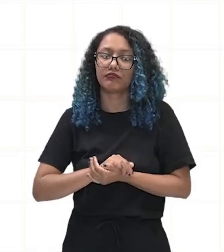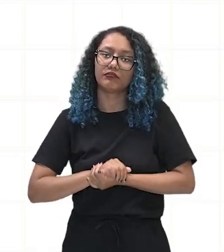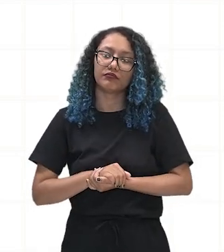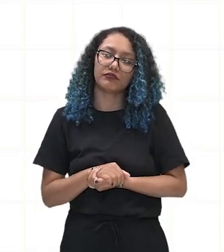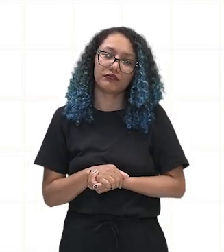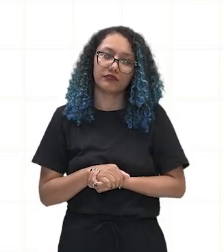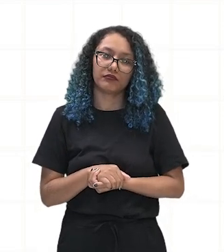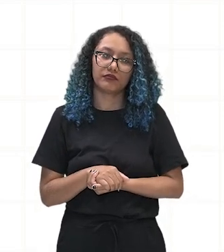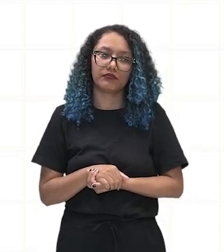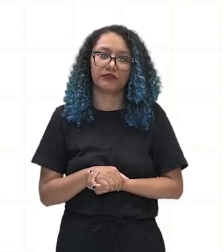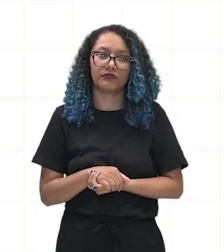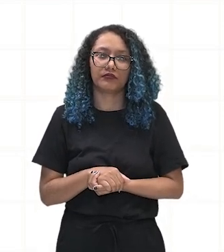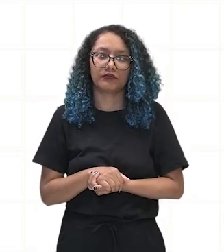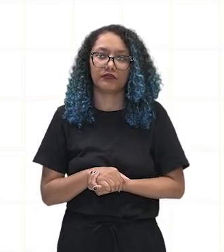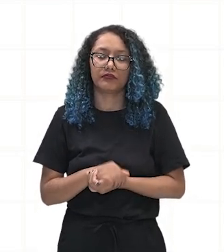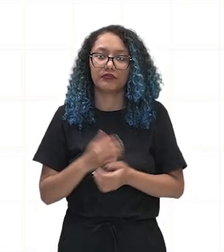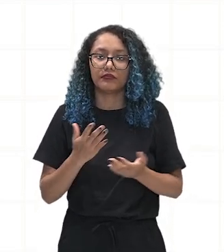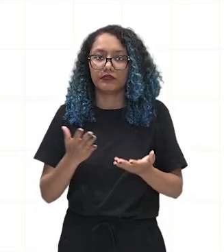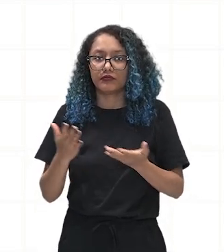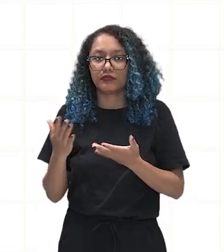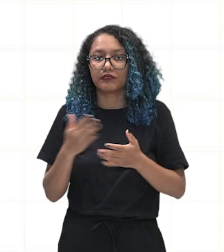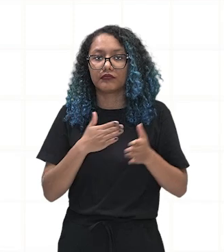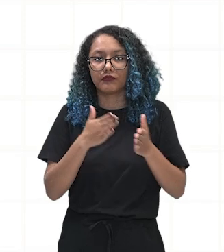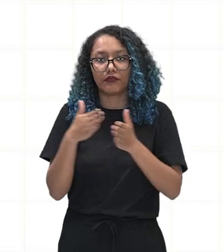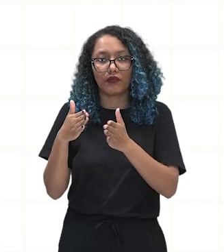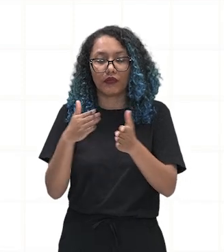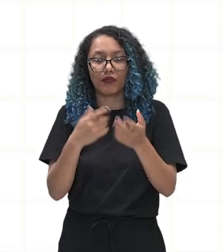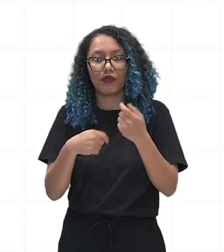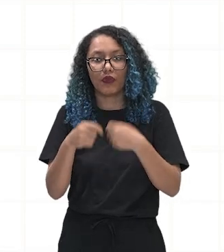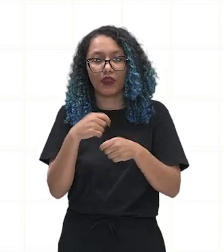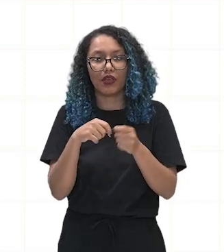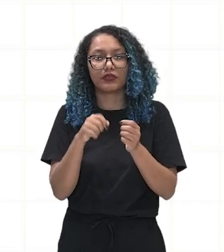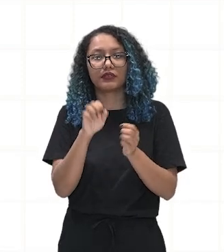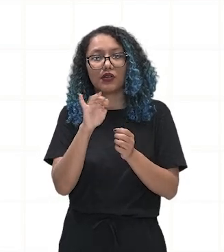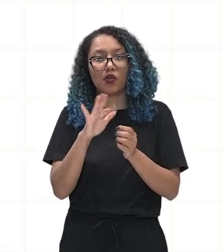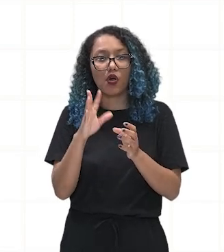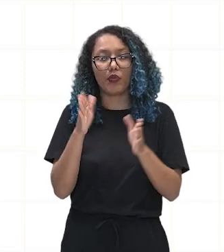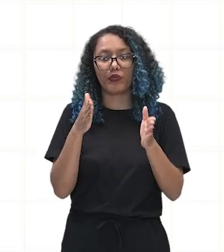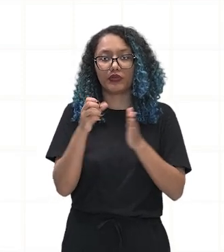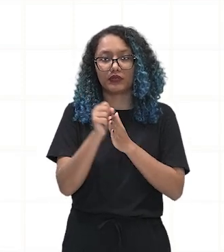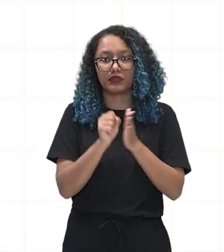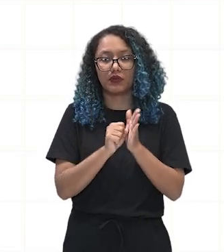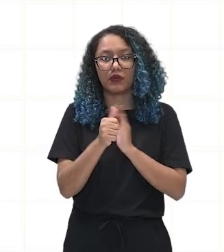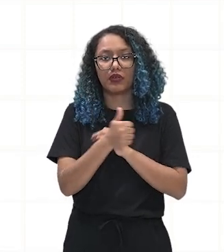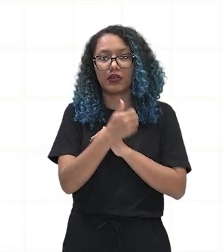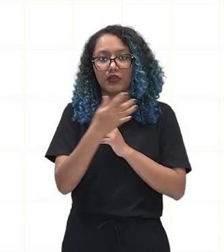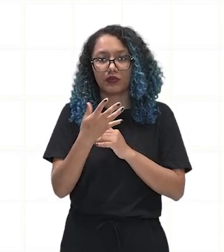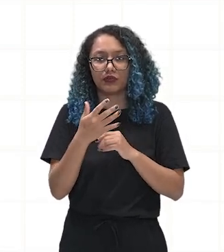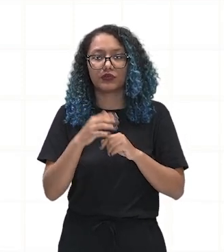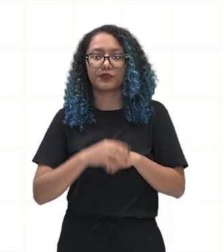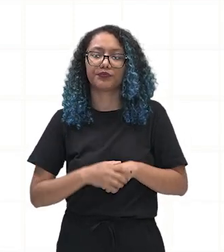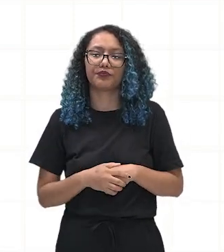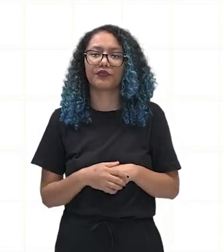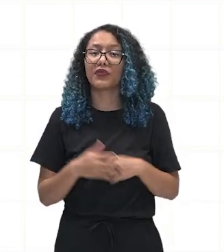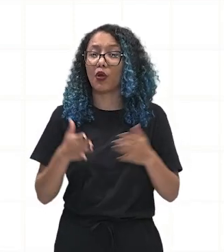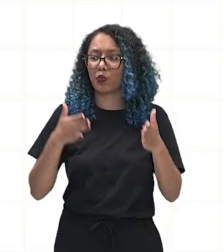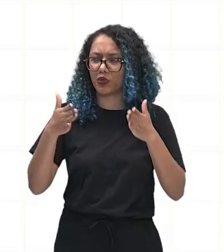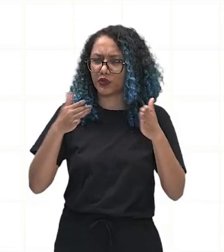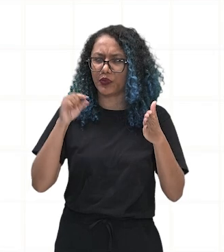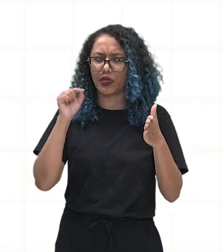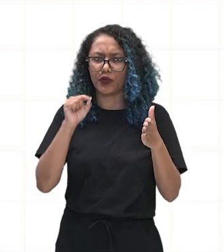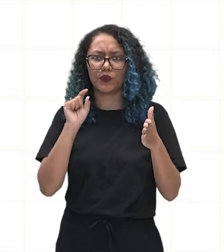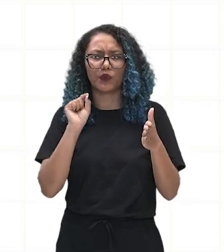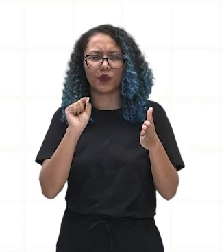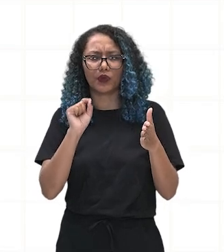no século XIV. Olha só, as rotas comerciais movimentadas. Durante o século XIV, as estradas e